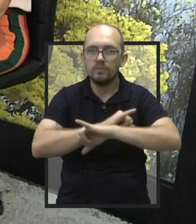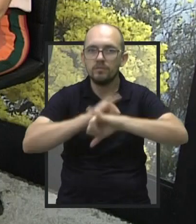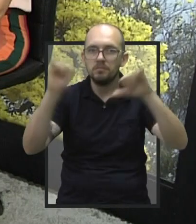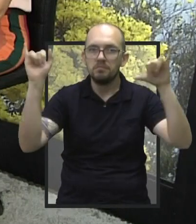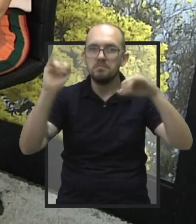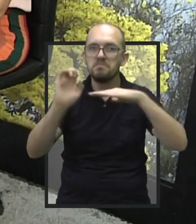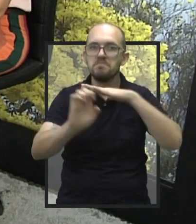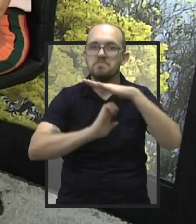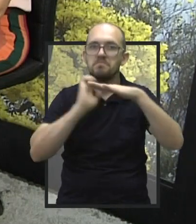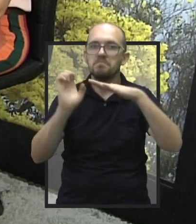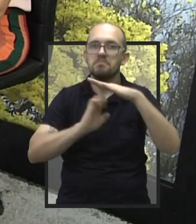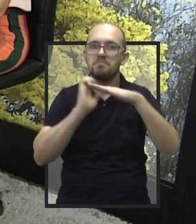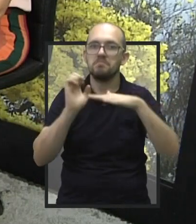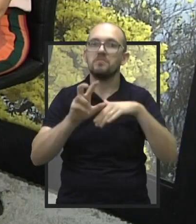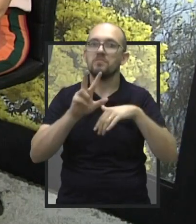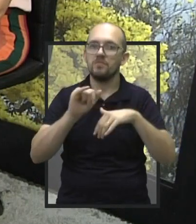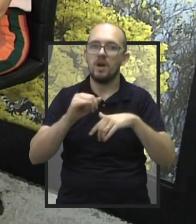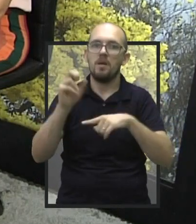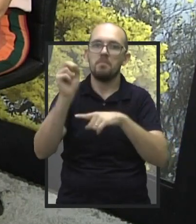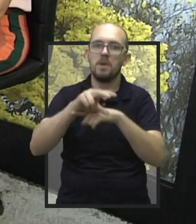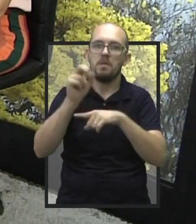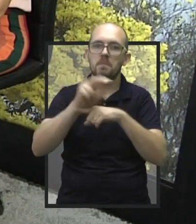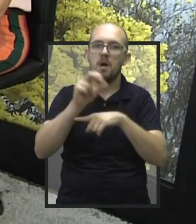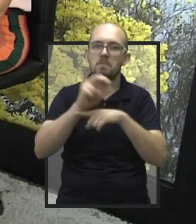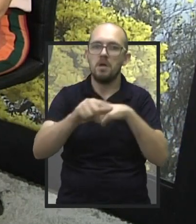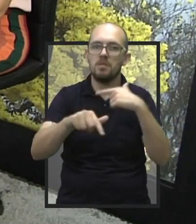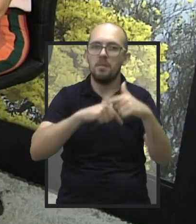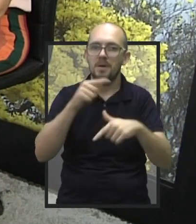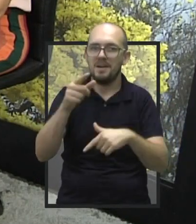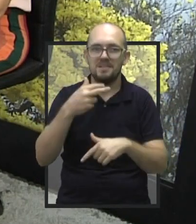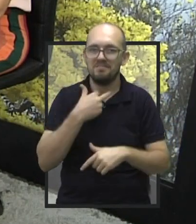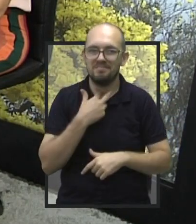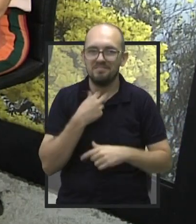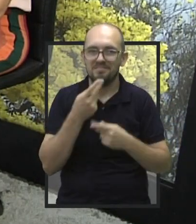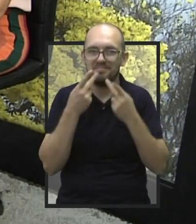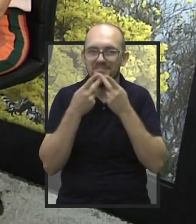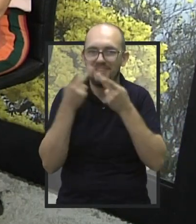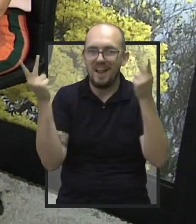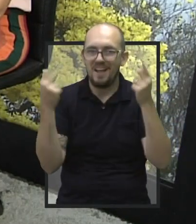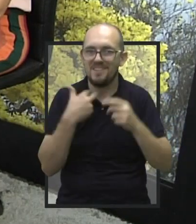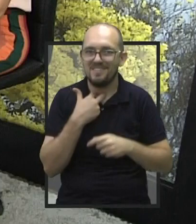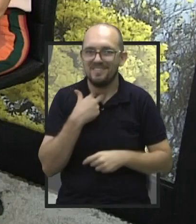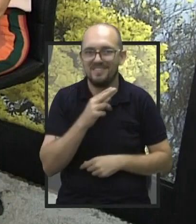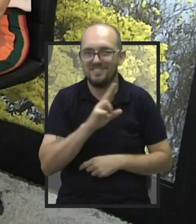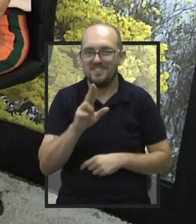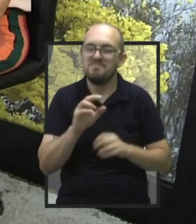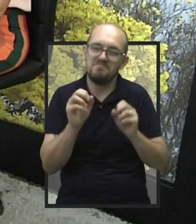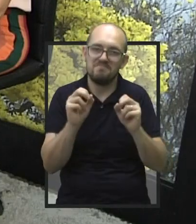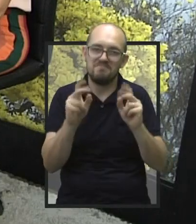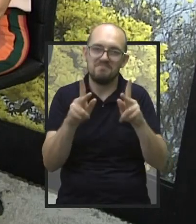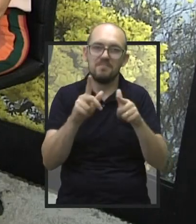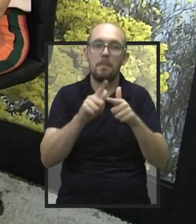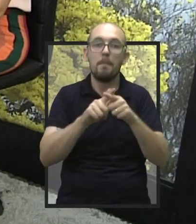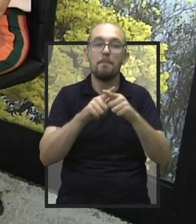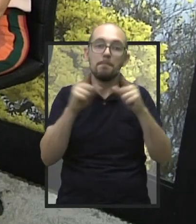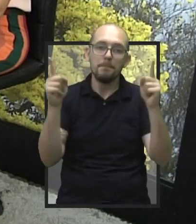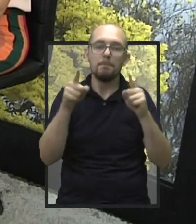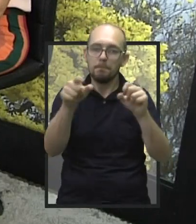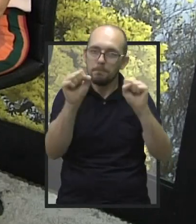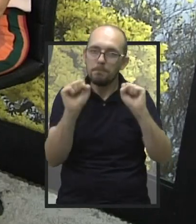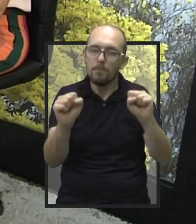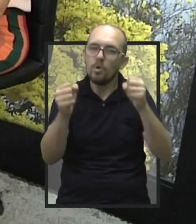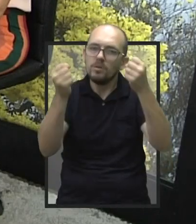deve ampliar seus postos de trabalho no município. Eu sei que a senhora não pode revelar o nome da empresa ainda, mas eu gostaria que a senhora falasse